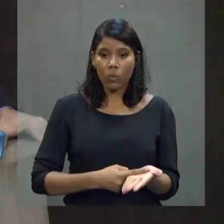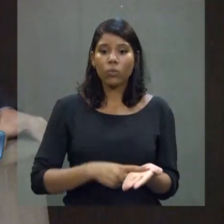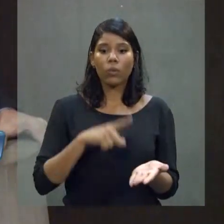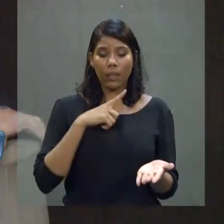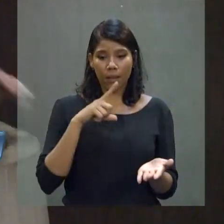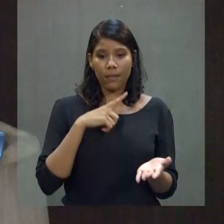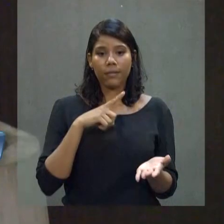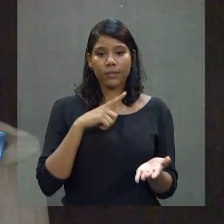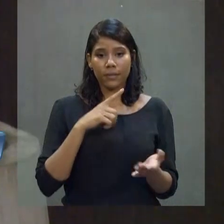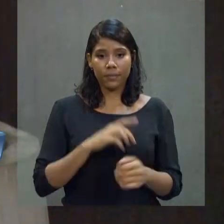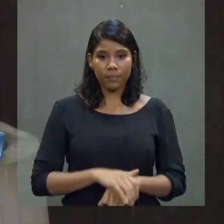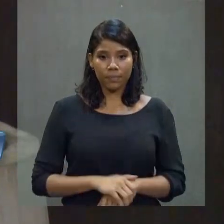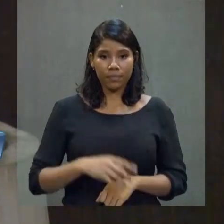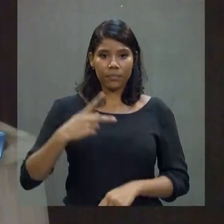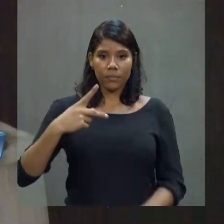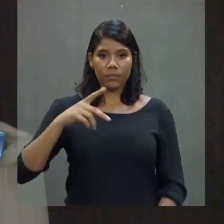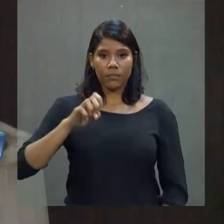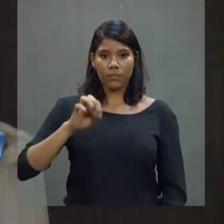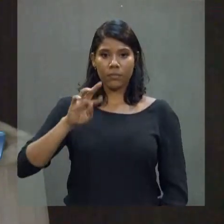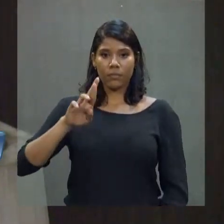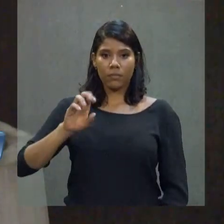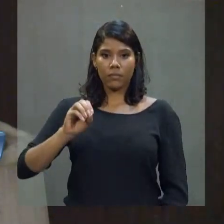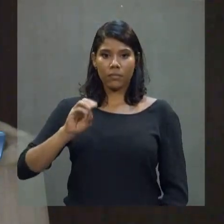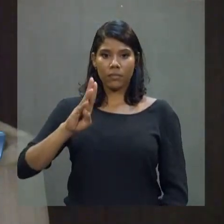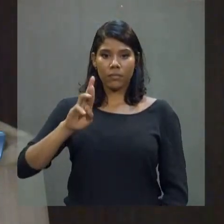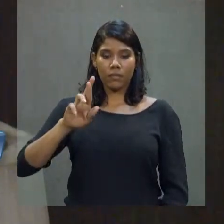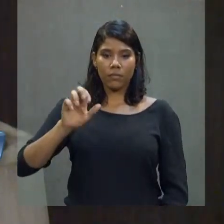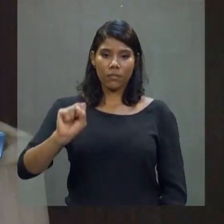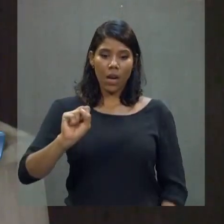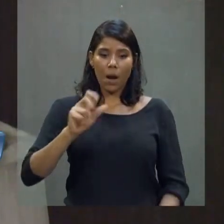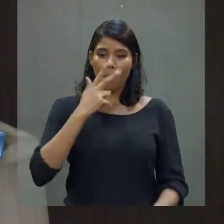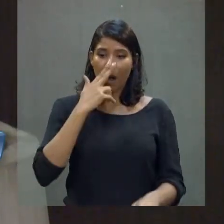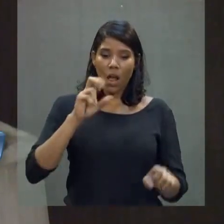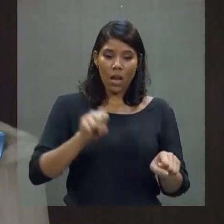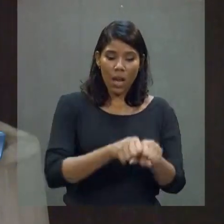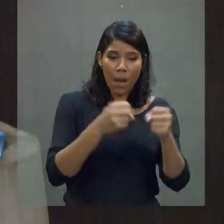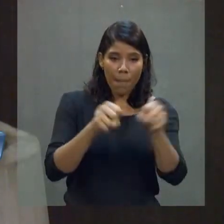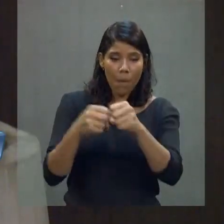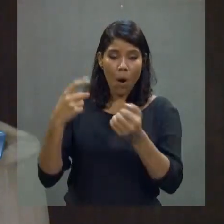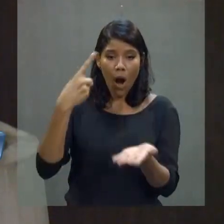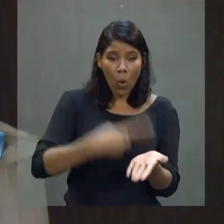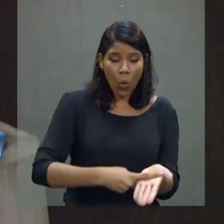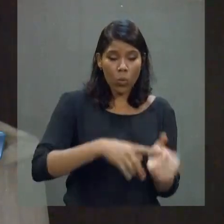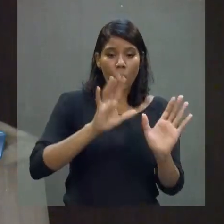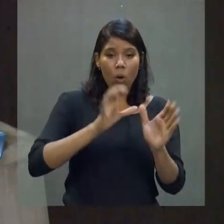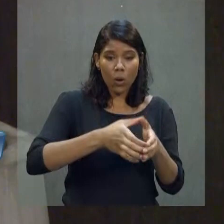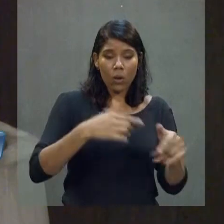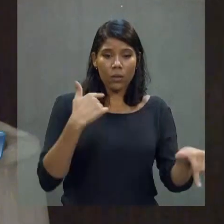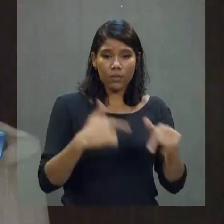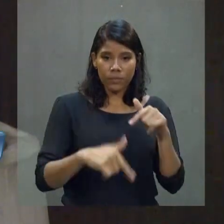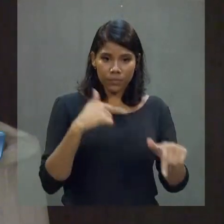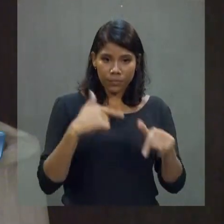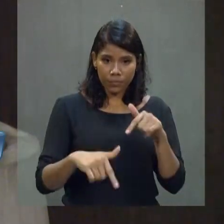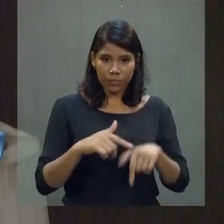de acordo. A Petrobras quebrou acordos coletivos de trabalho. Segundo lugar, para